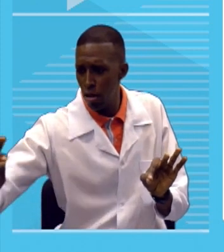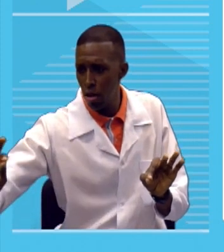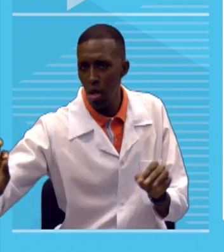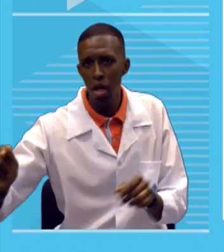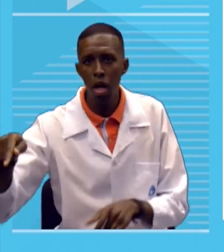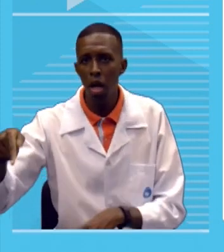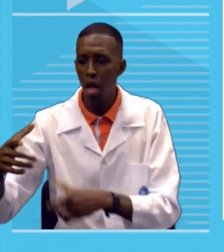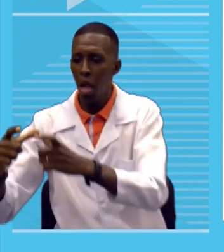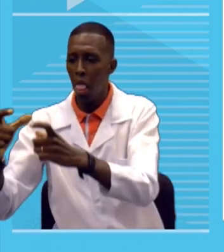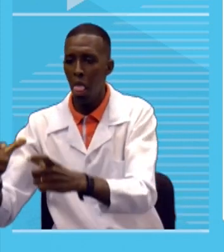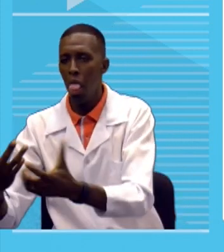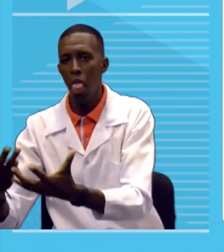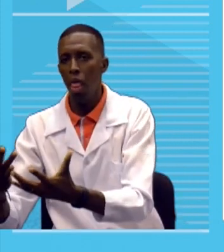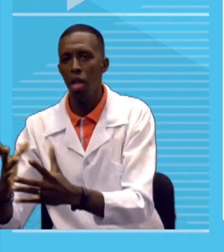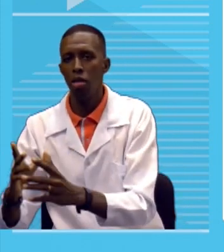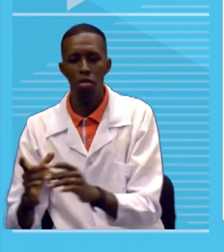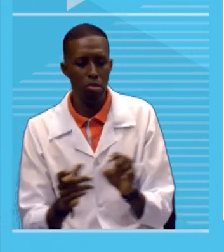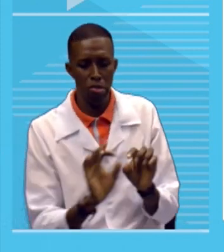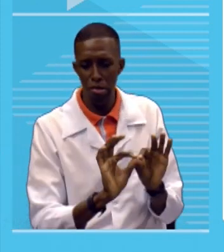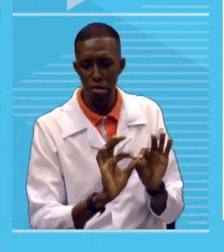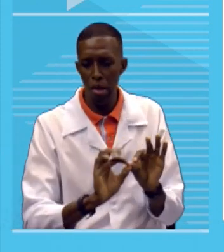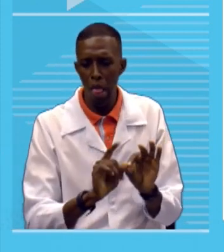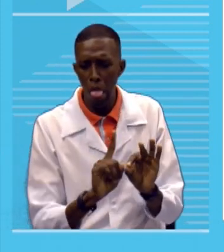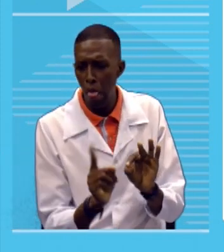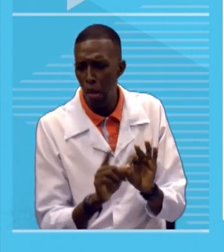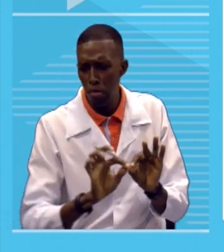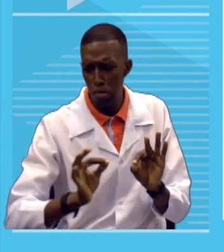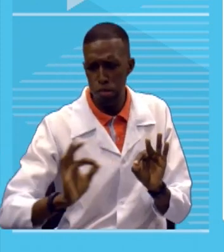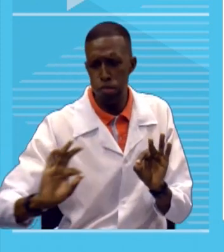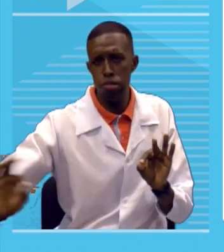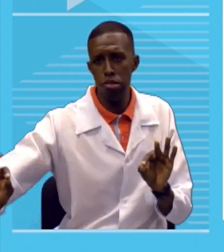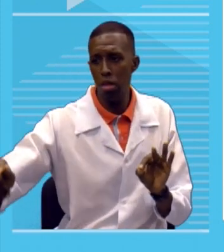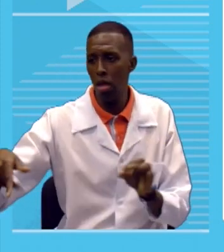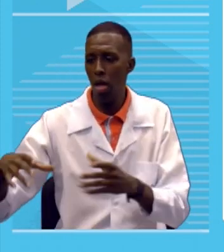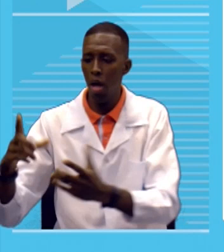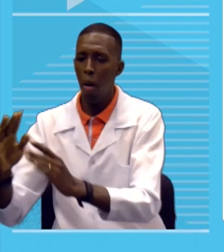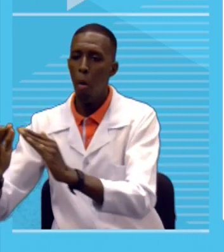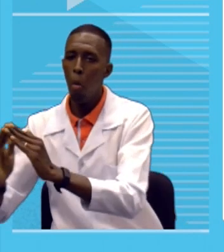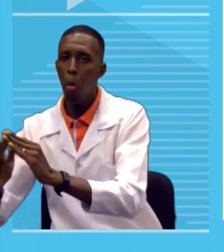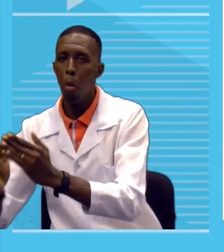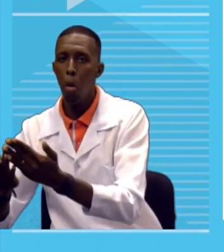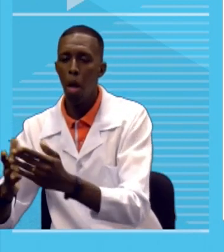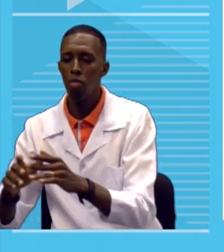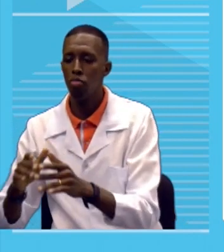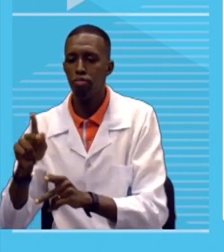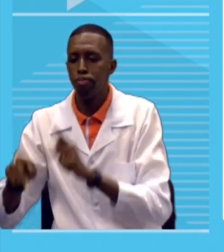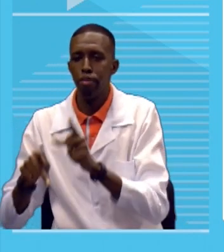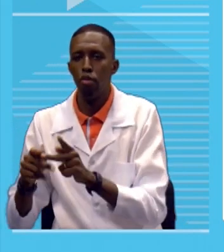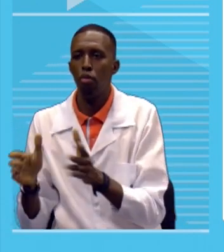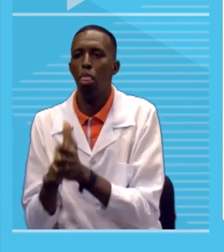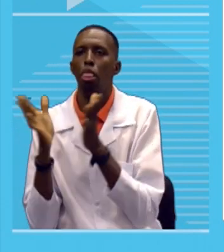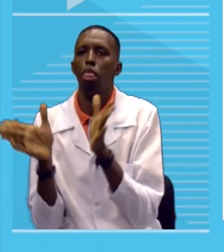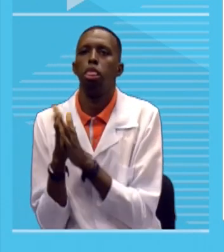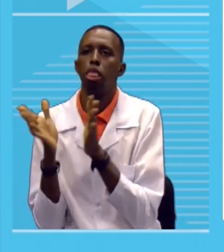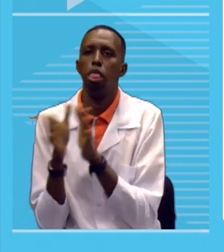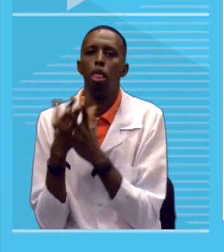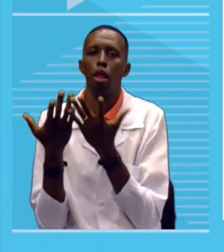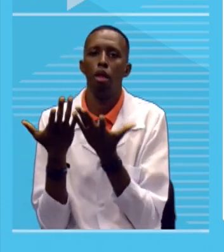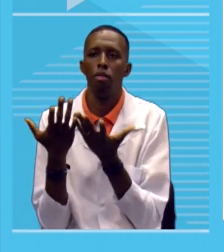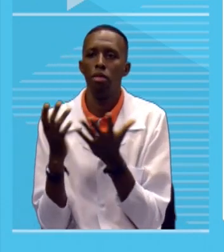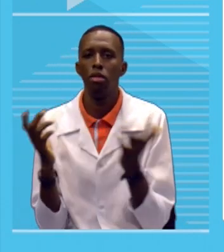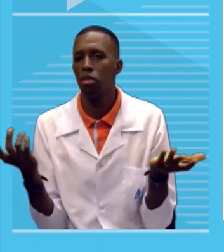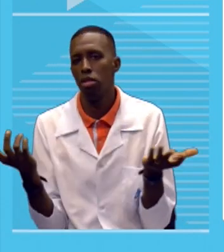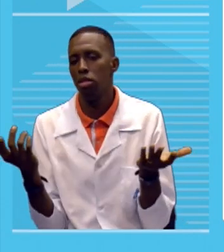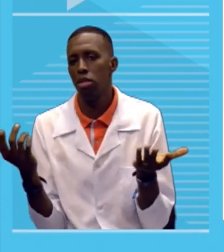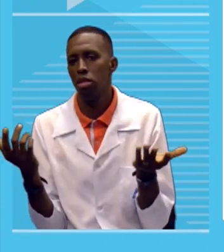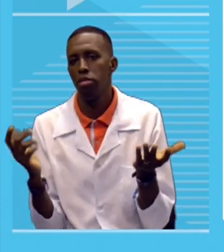né? Outra consequência são a falta de áreas verdes, as áreas de lazer.